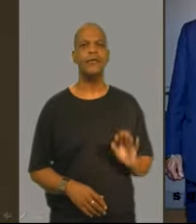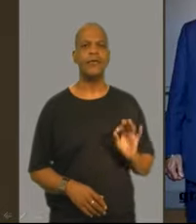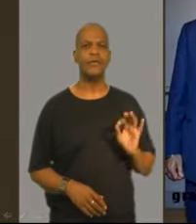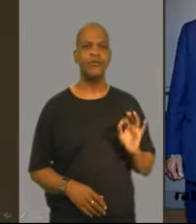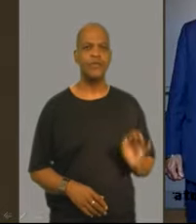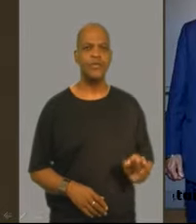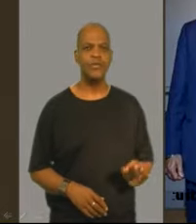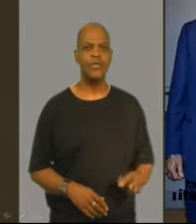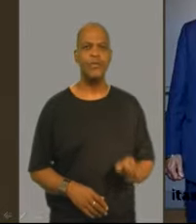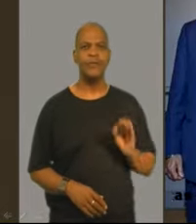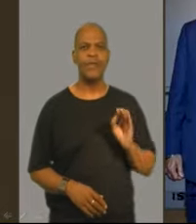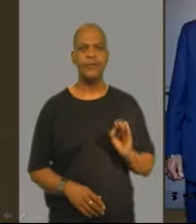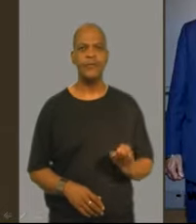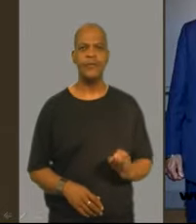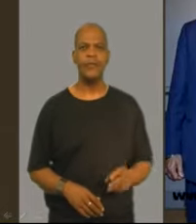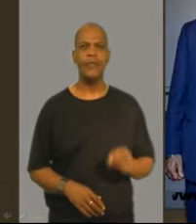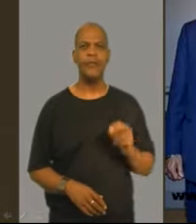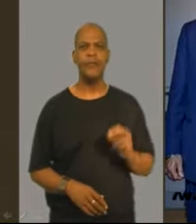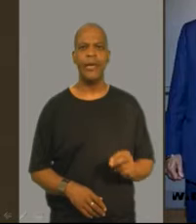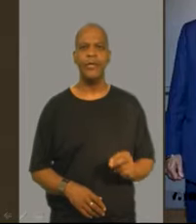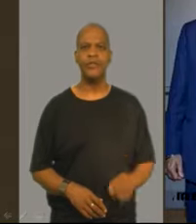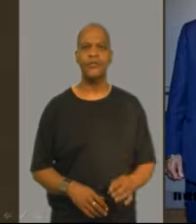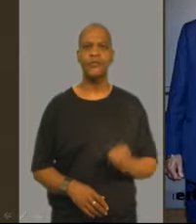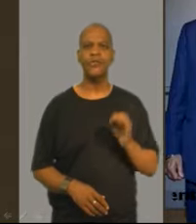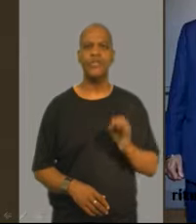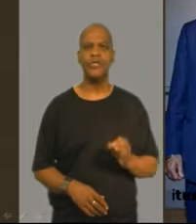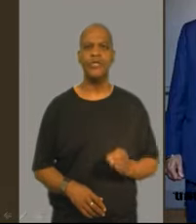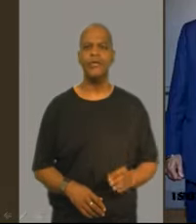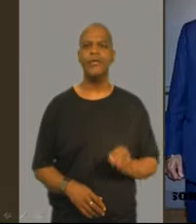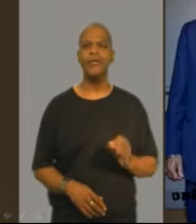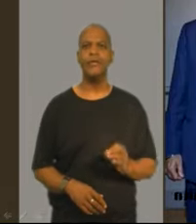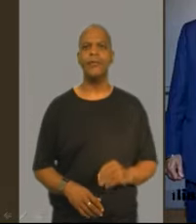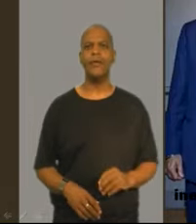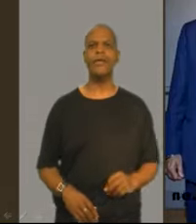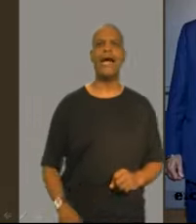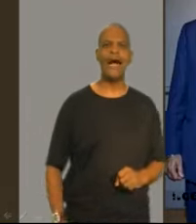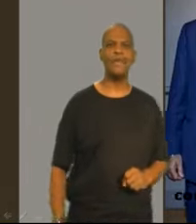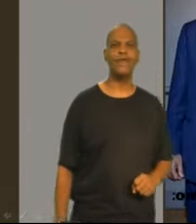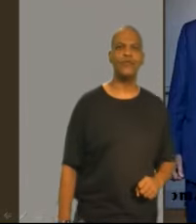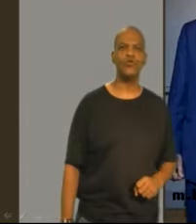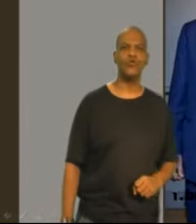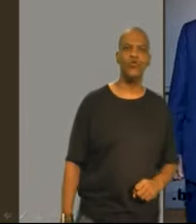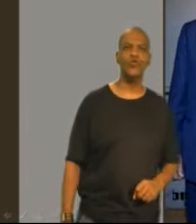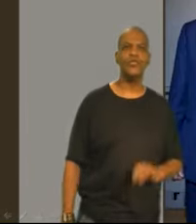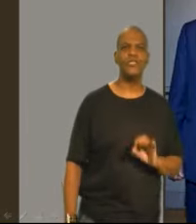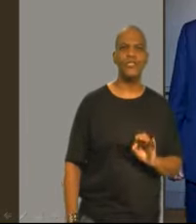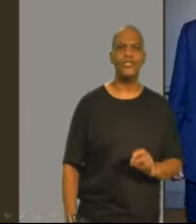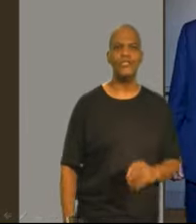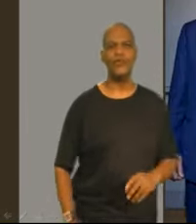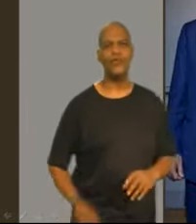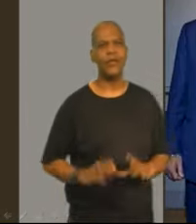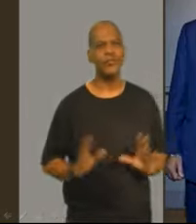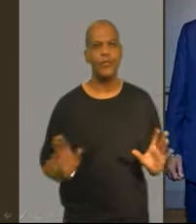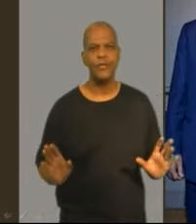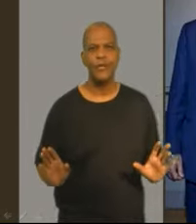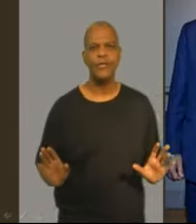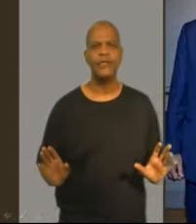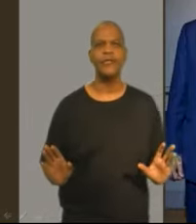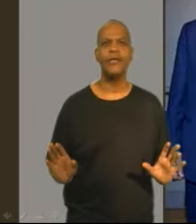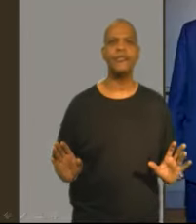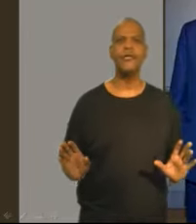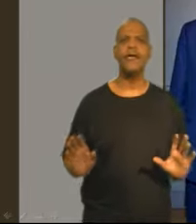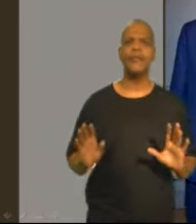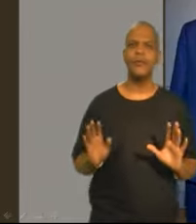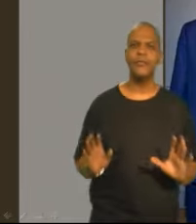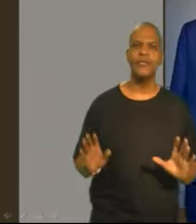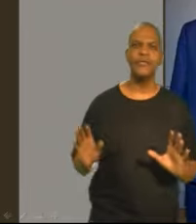países? Então nós temos Índia, Brasil, México, China e também África do Sul. G5. É uma sopinha de